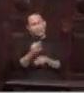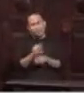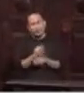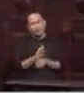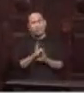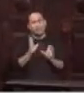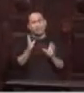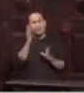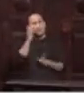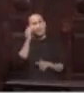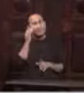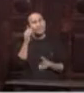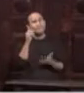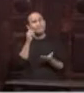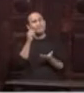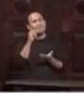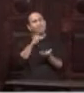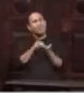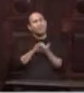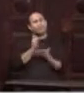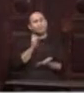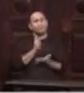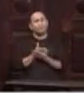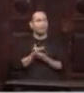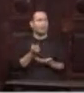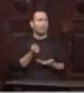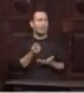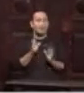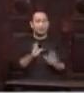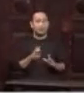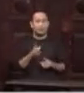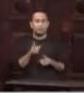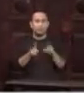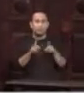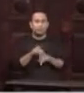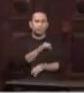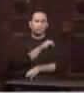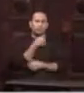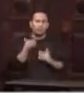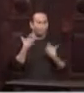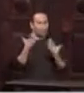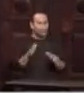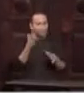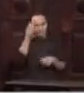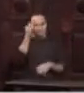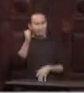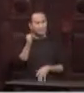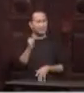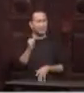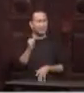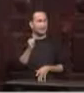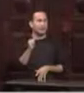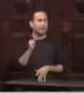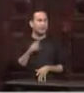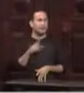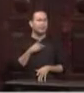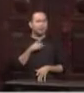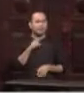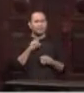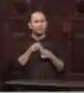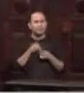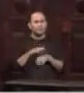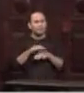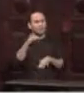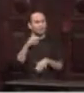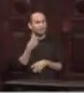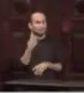de pagamento, mas o povo do Rio não quer saber disso. A Assembleia tem que se posicionar, e eu tenho feito isso há mais de um ano. Quero